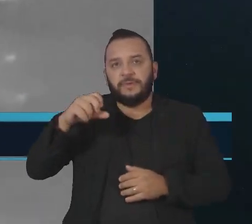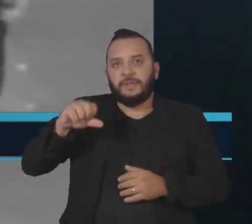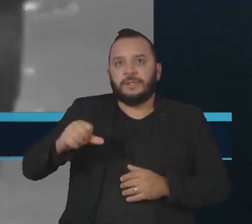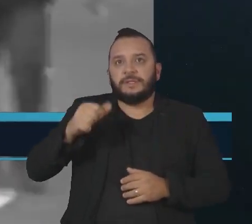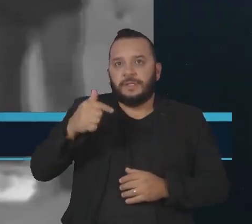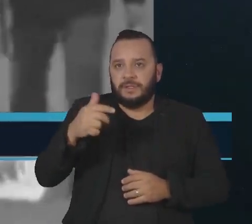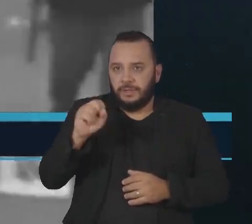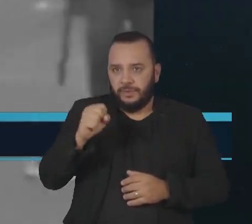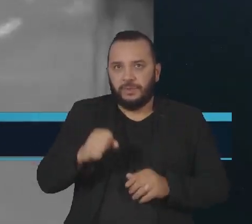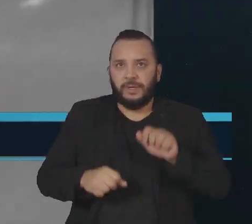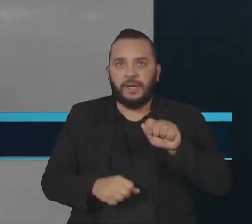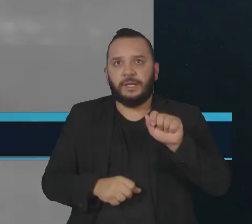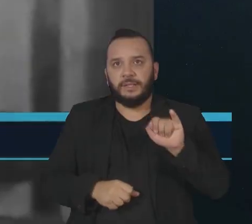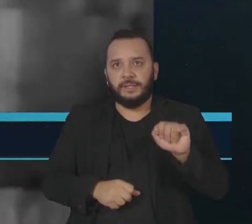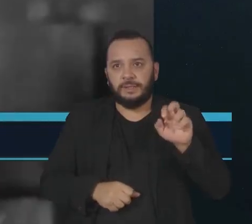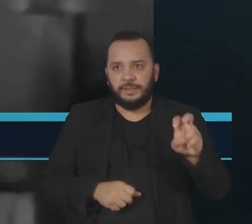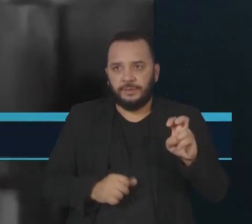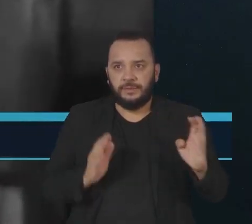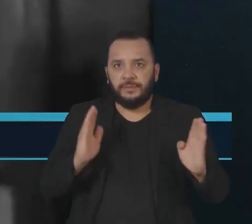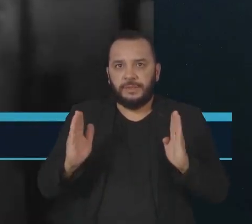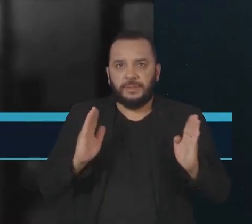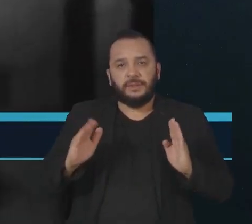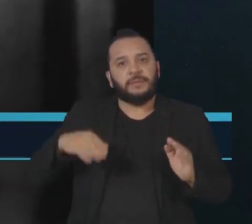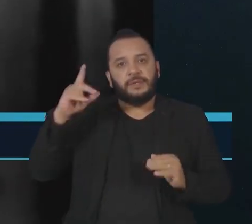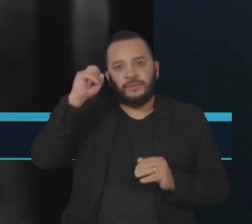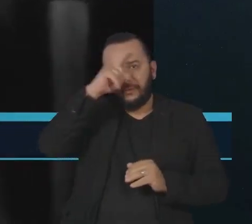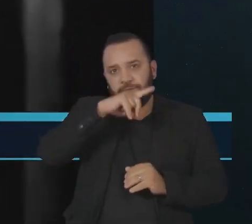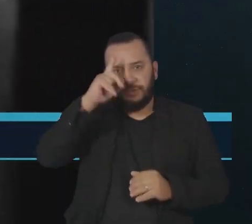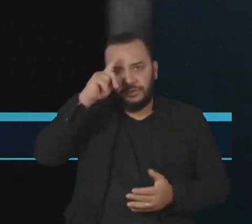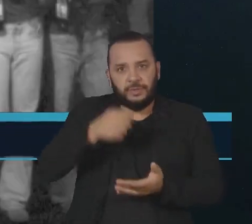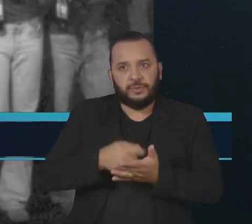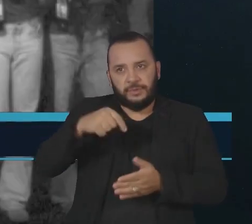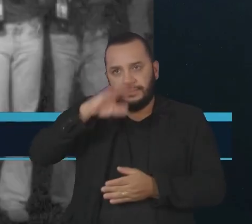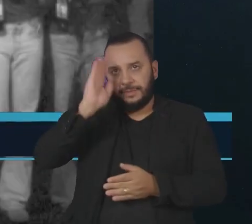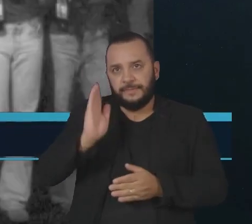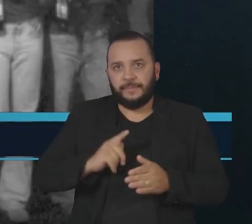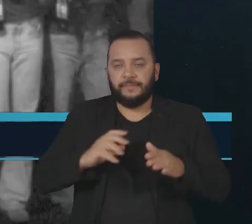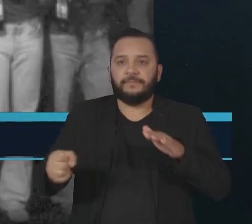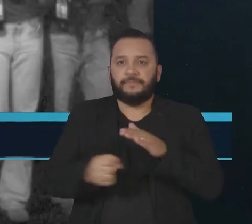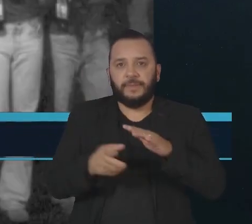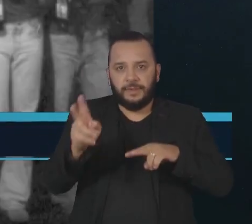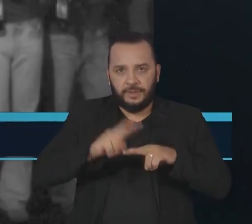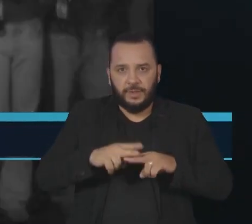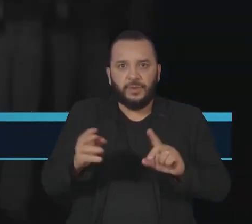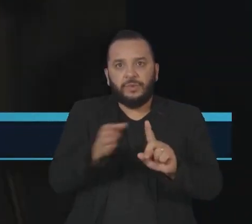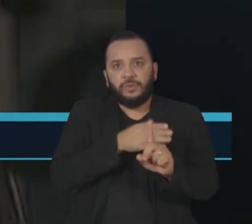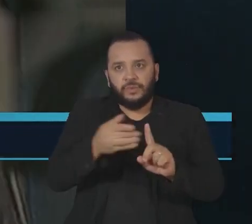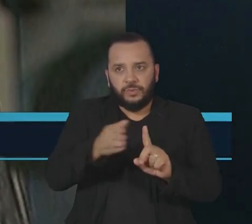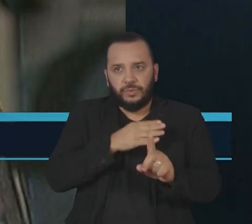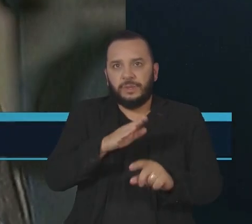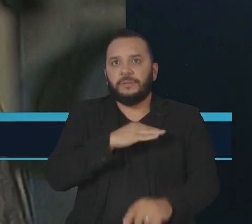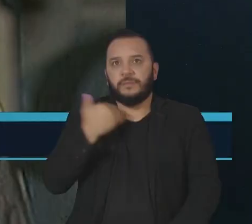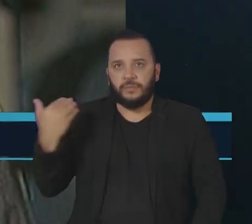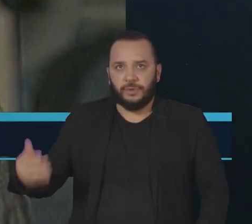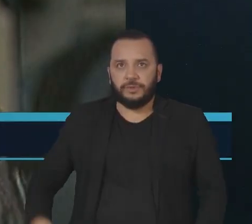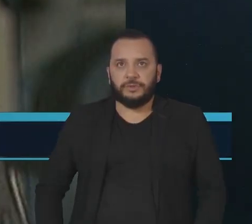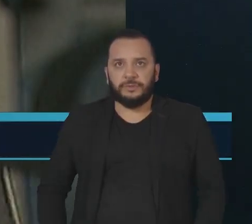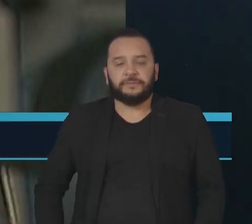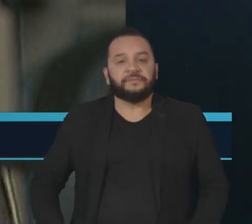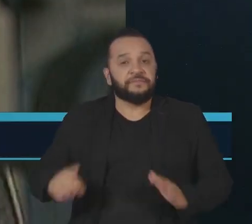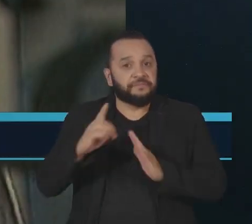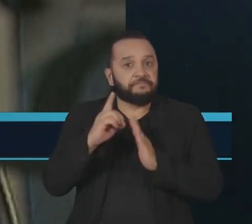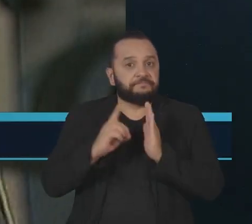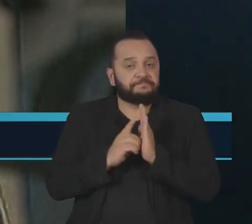foi a base para o período mais sombrio da ditadura brasileira, com prisões, torturas e mortes. Décadas depois,